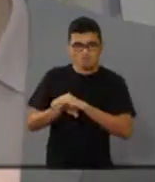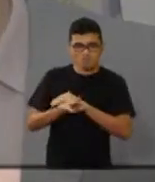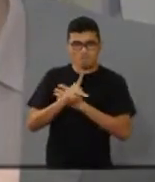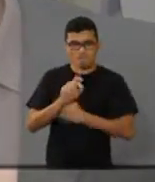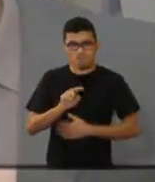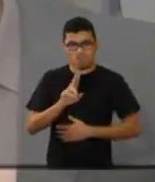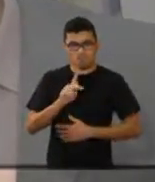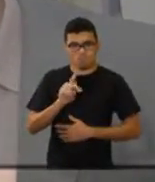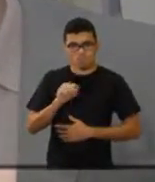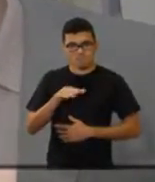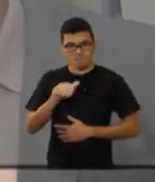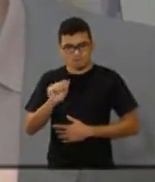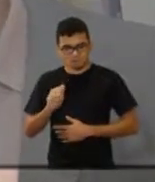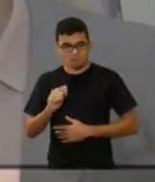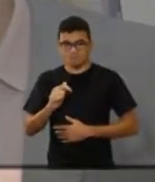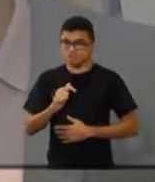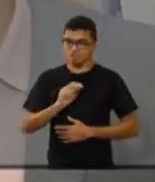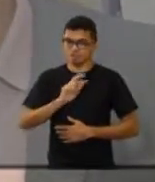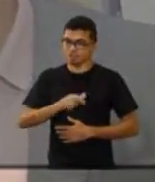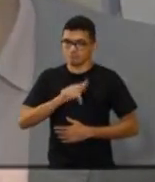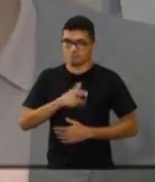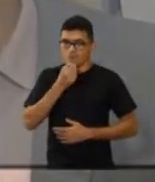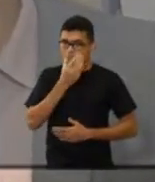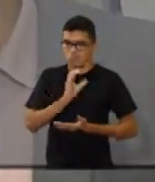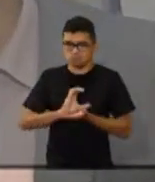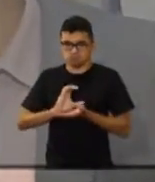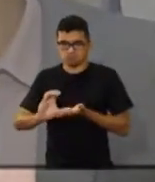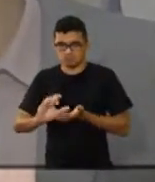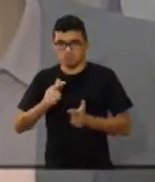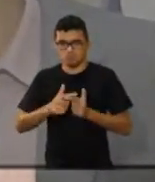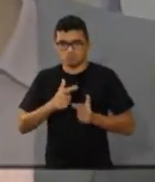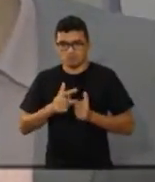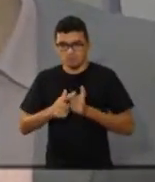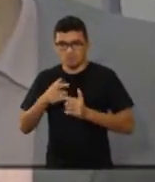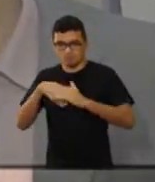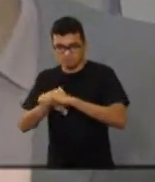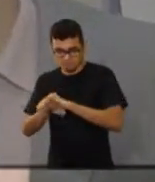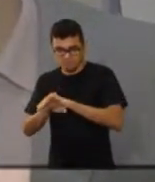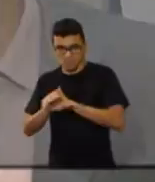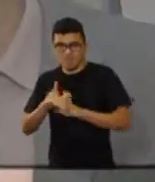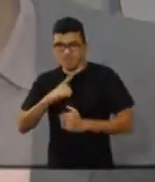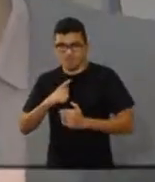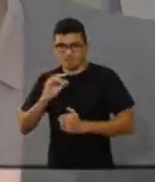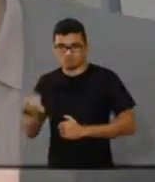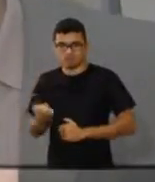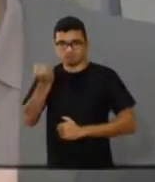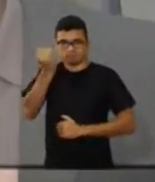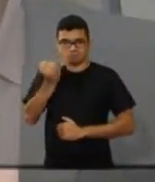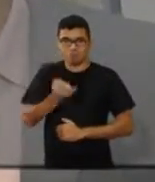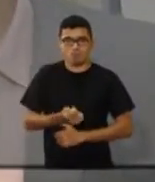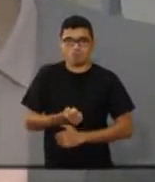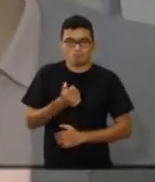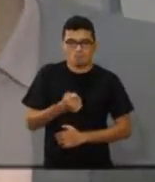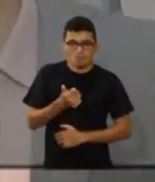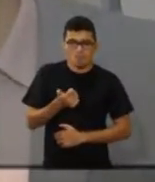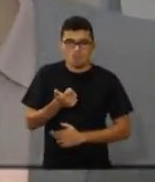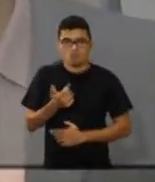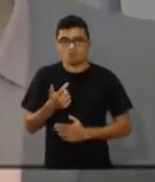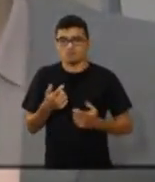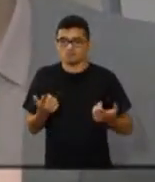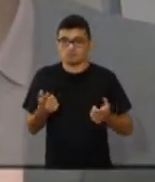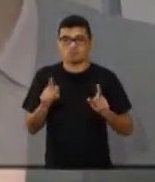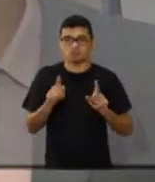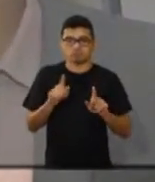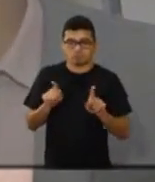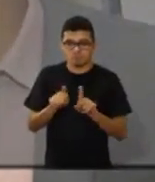não está sendo um bom investimento, porque não está pagando rendimentos reais, não está pagando nem a inflação. Então, trouxe alguns